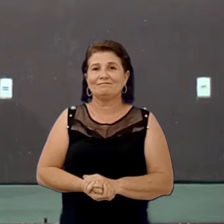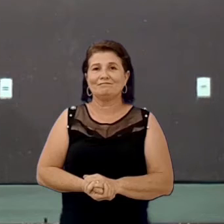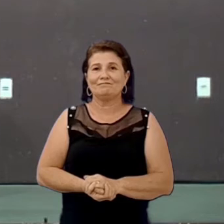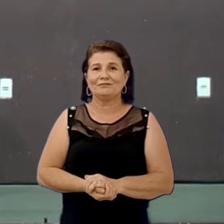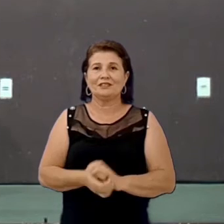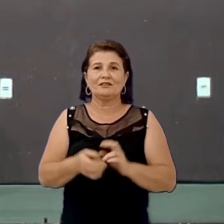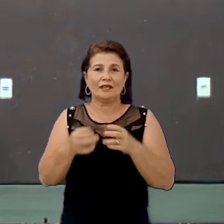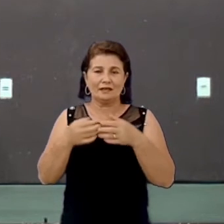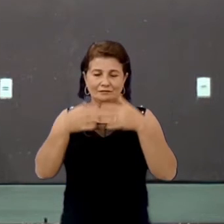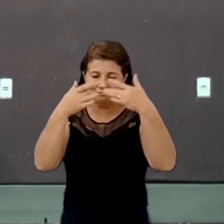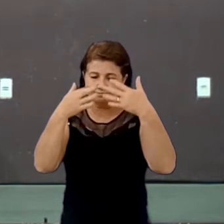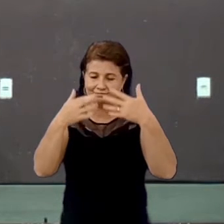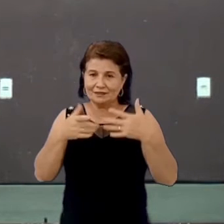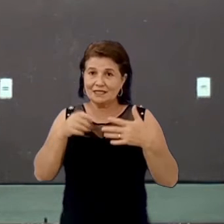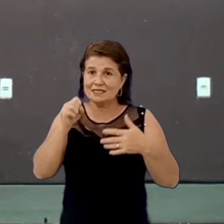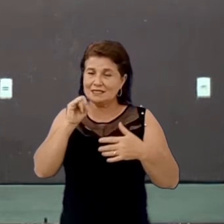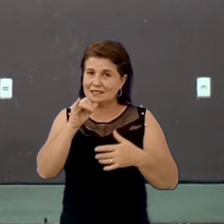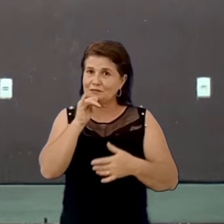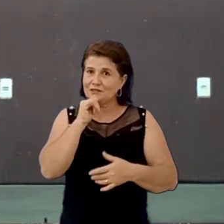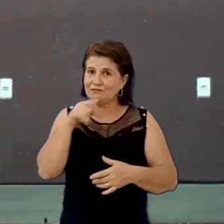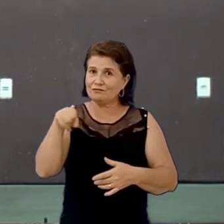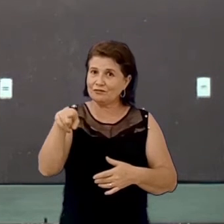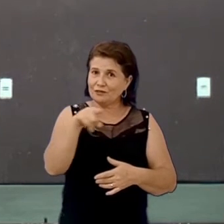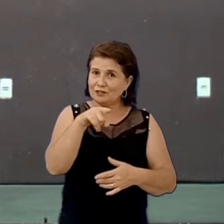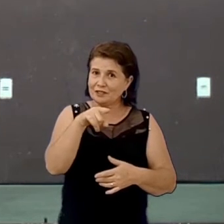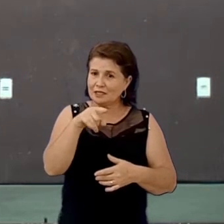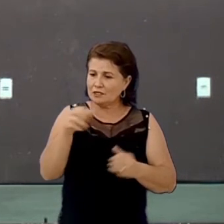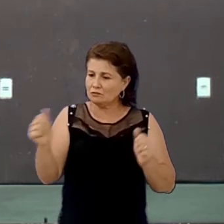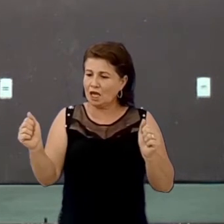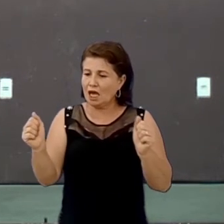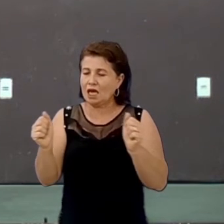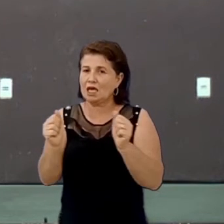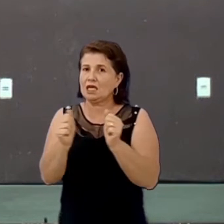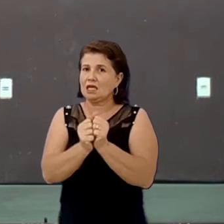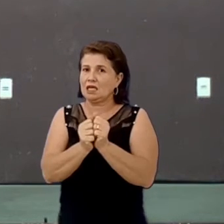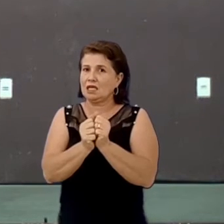Eu quero dizer o seguinte, se você não está enquadrado aqui,